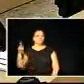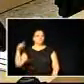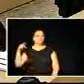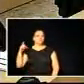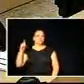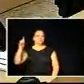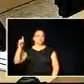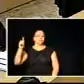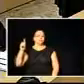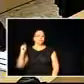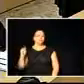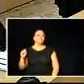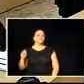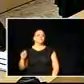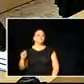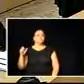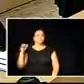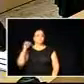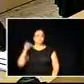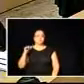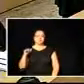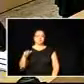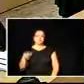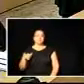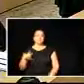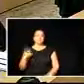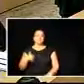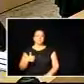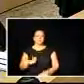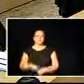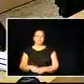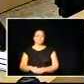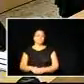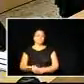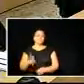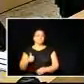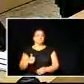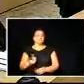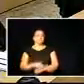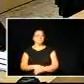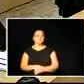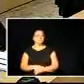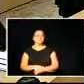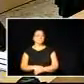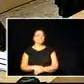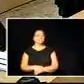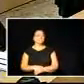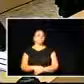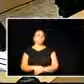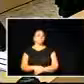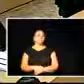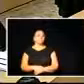Sim. Vereador Douglas Carbone. Sim. Vereador Jefferson Campos. Sim. Vereador João Vidal.